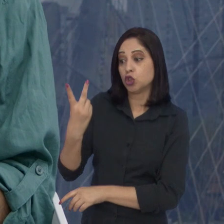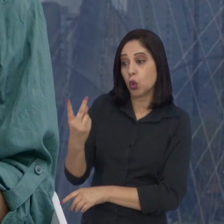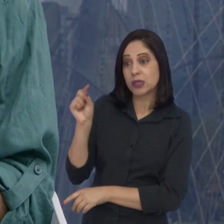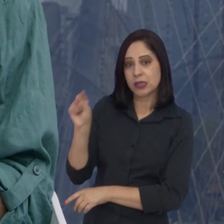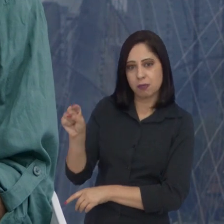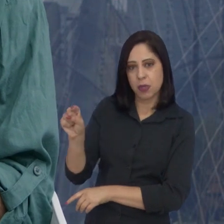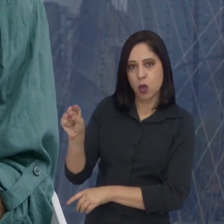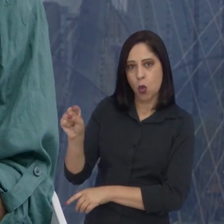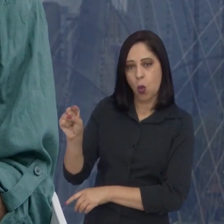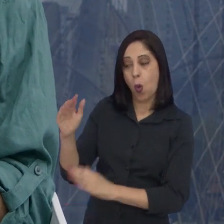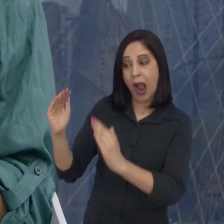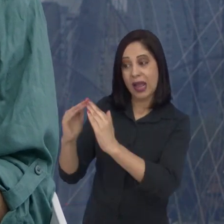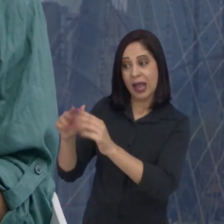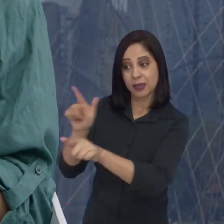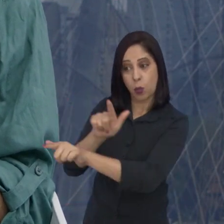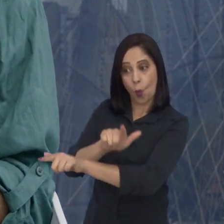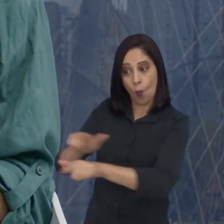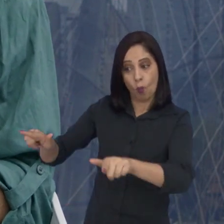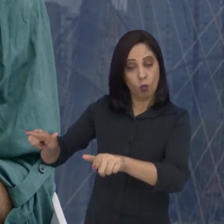imóveis desocupados.